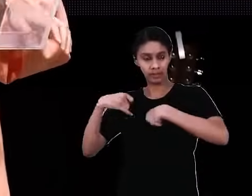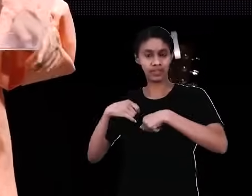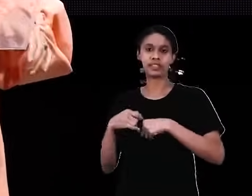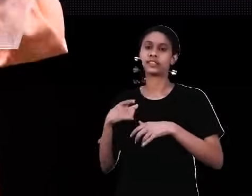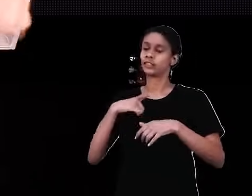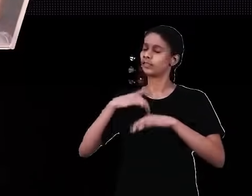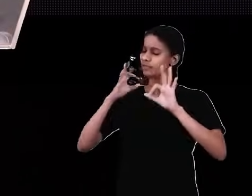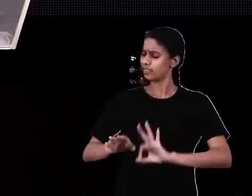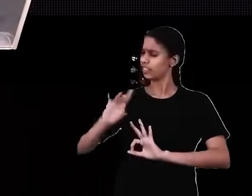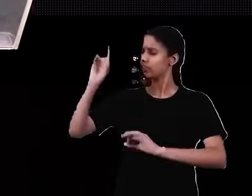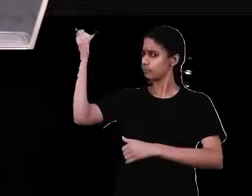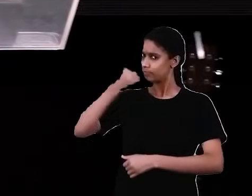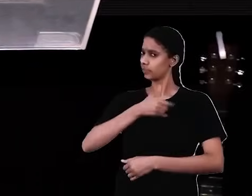amém?